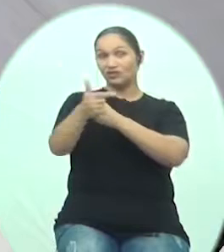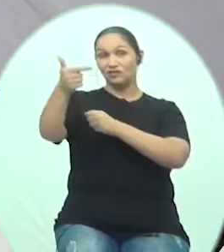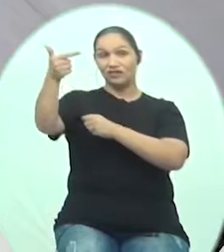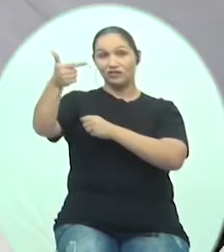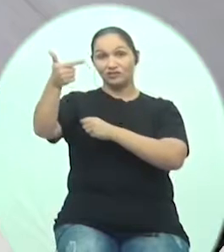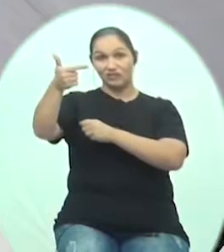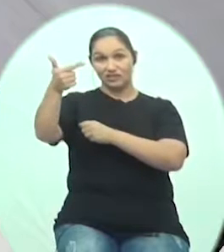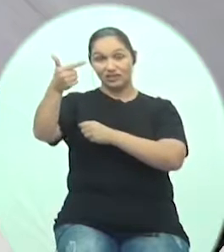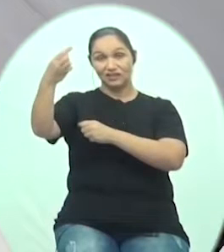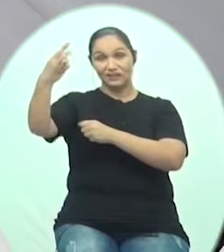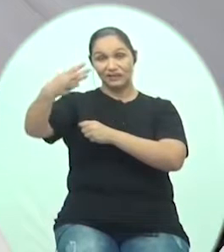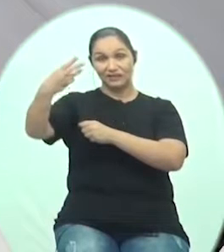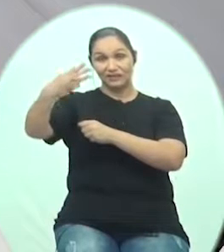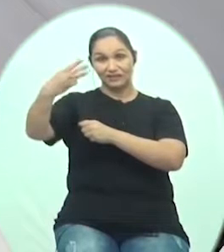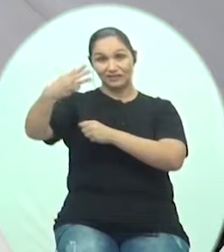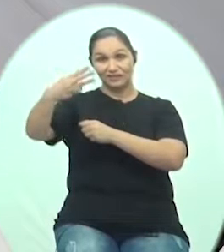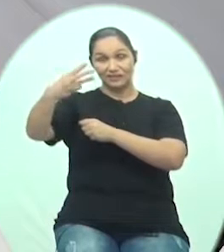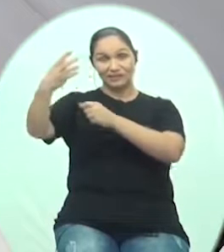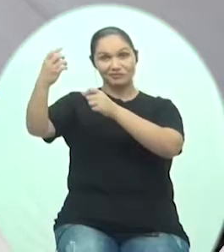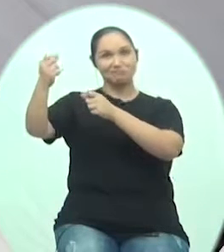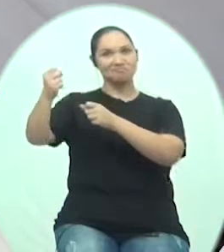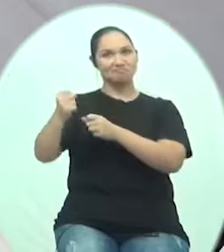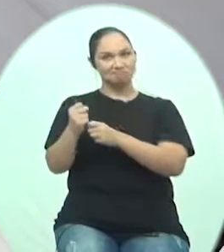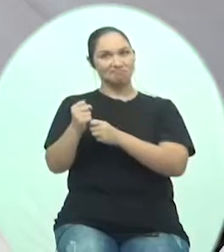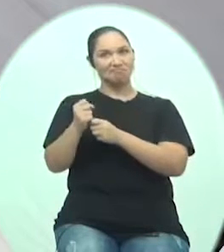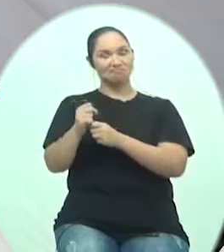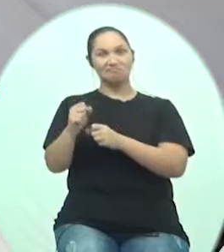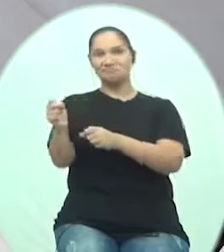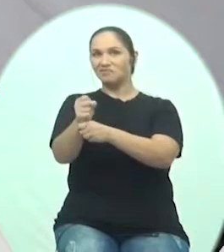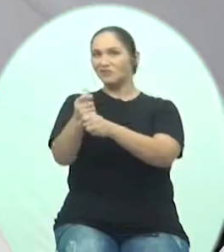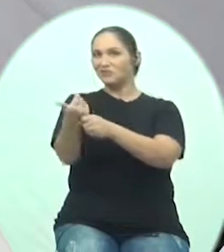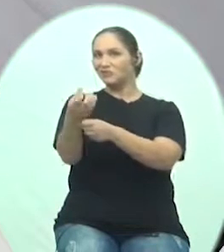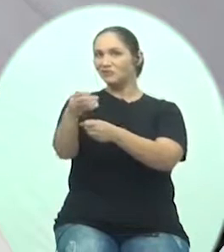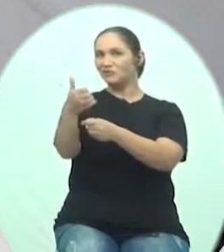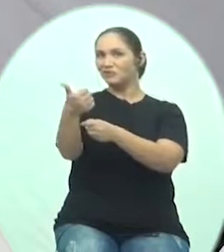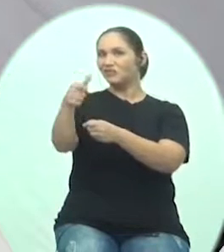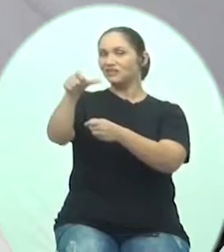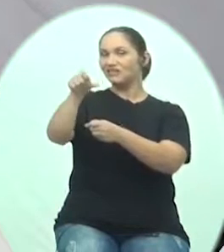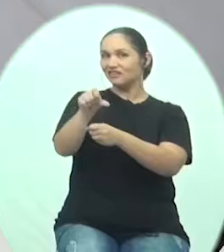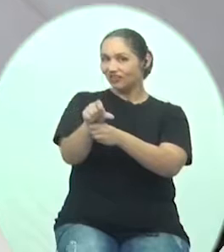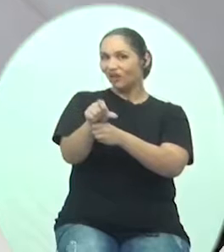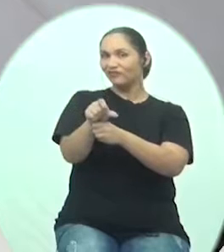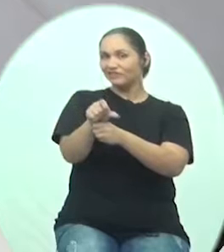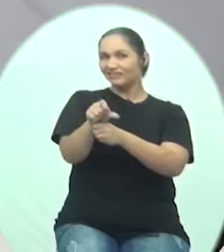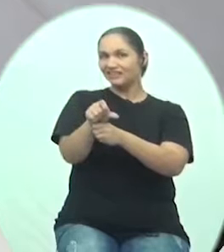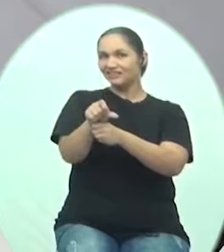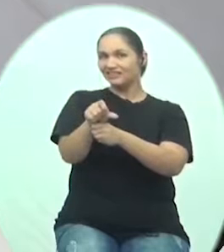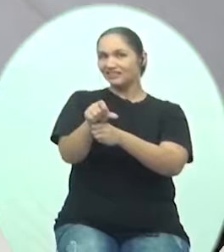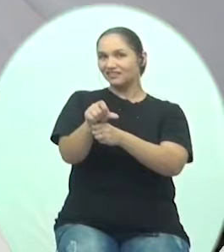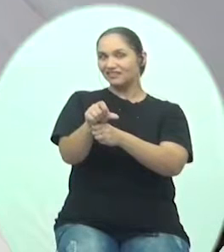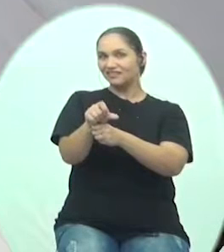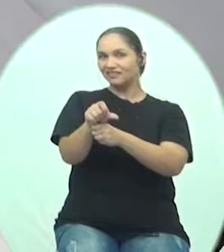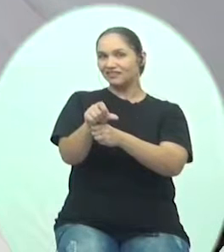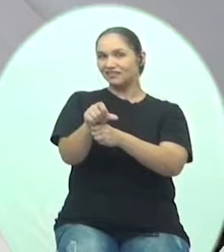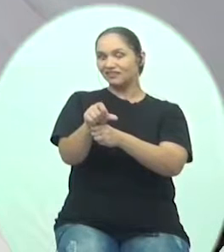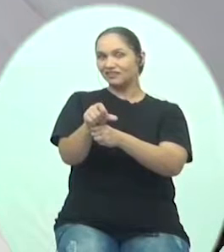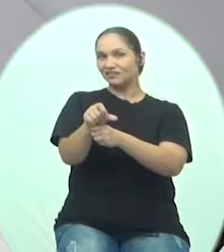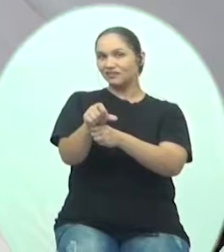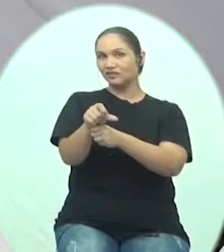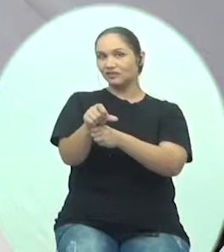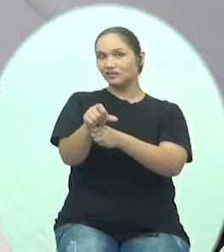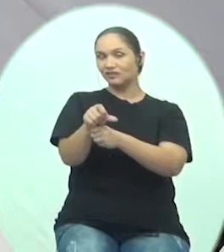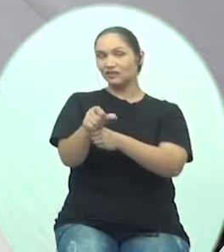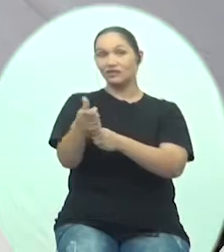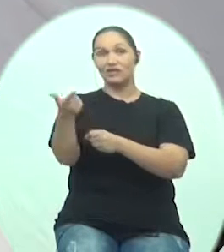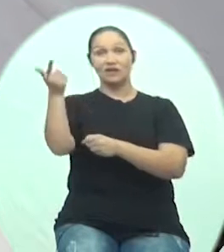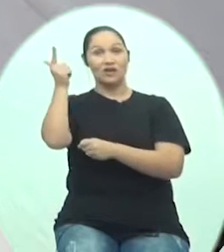23ª posição em 2019 foi agraciado mais uma vez com mérito a